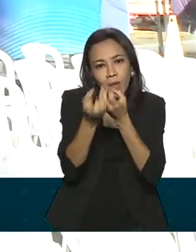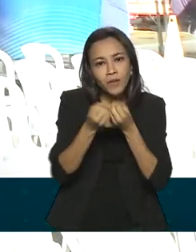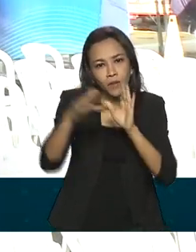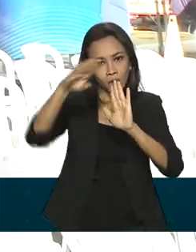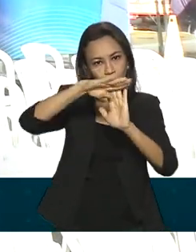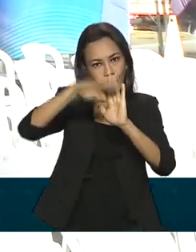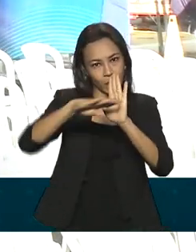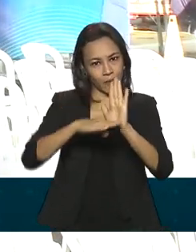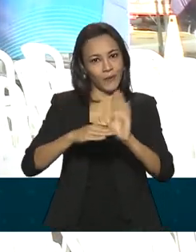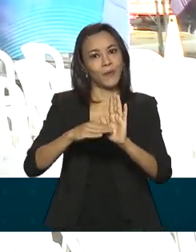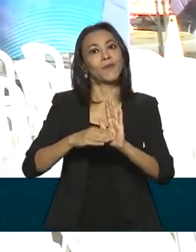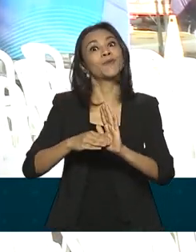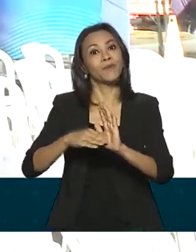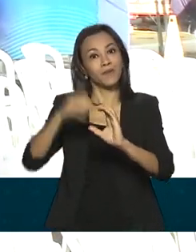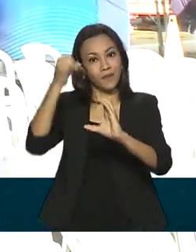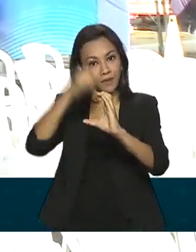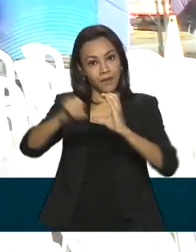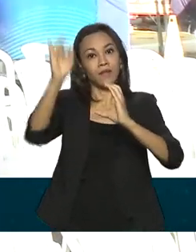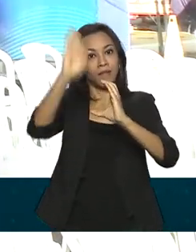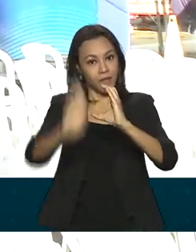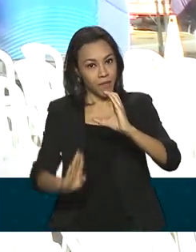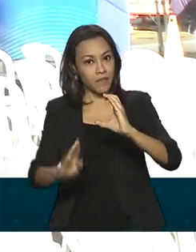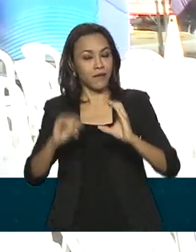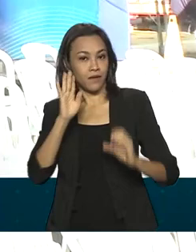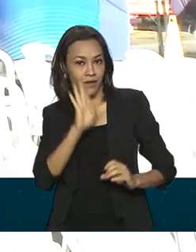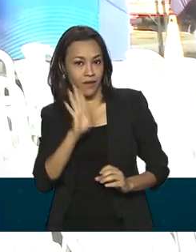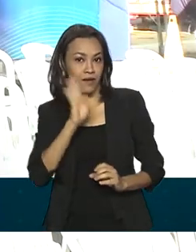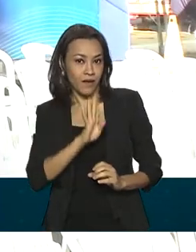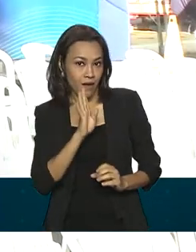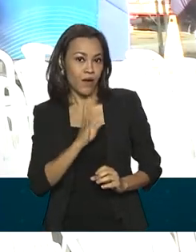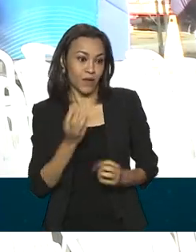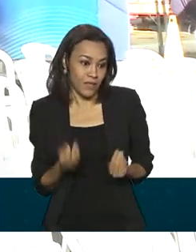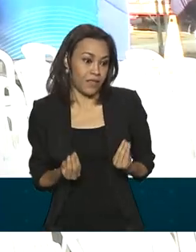de várias coisas bacanas que resgatam a cidadania aqui no Rio Grande do Norte.